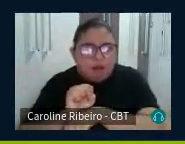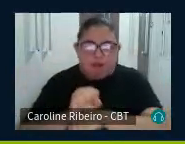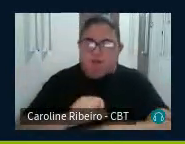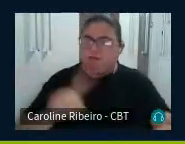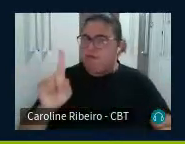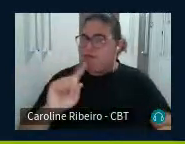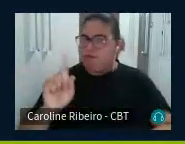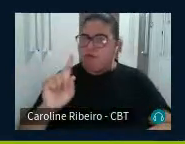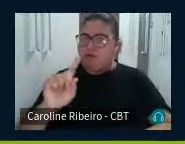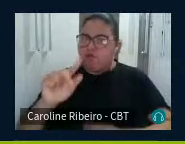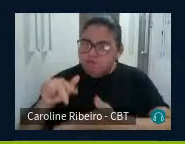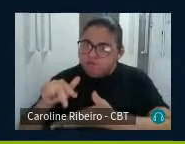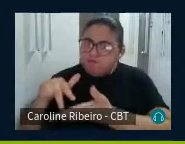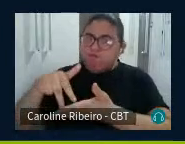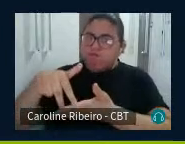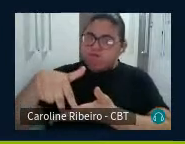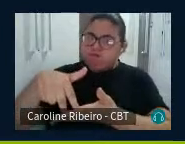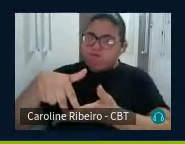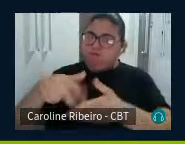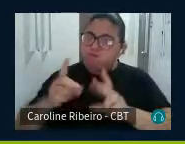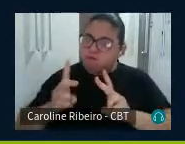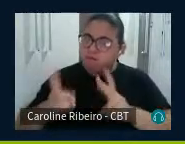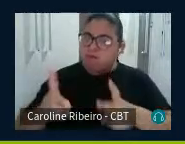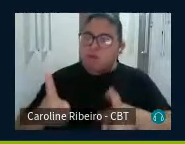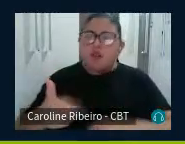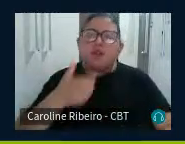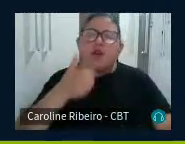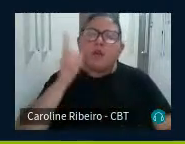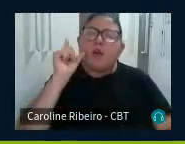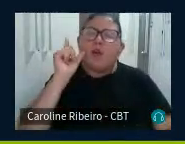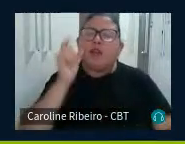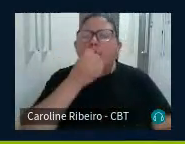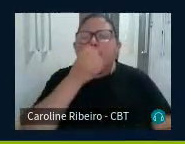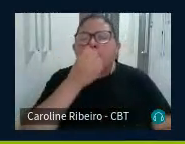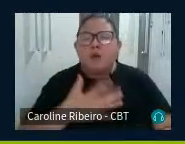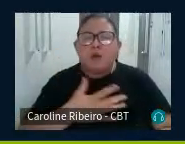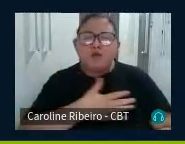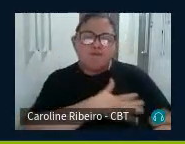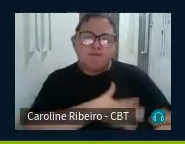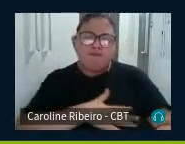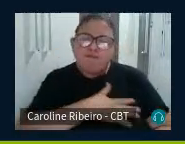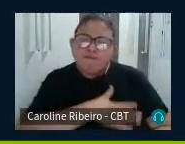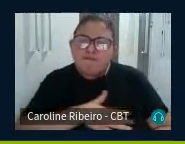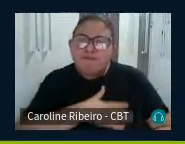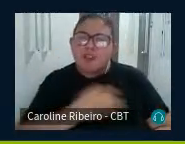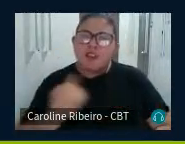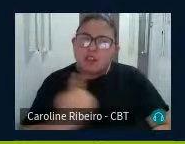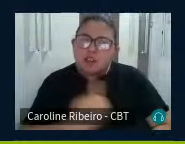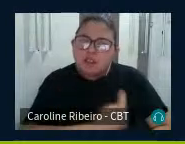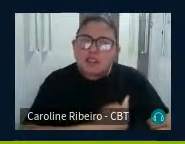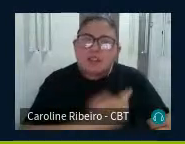parar. Então, ontem foi muito bom esse olhar para trás